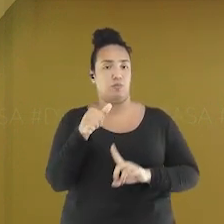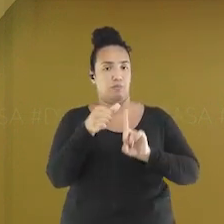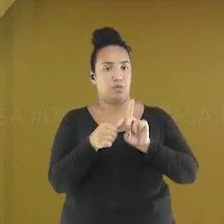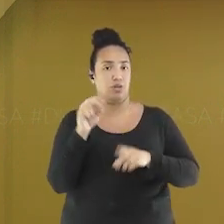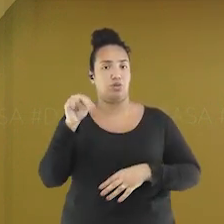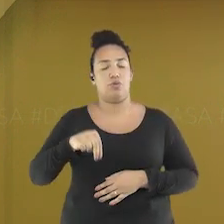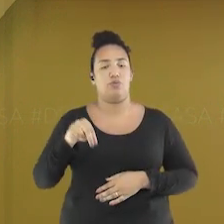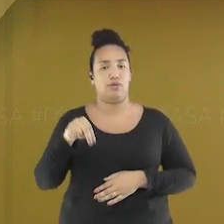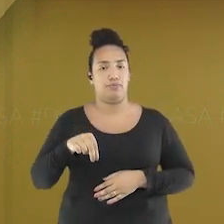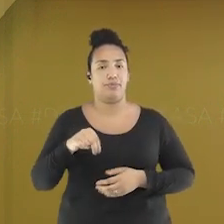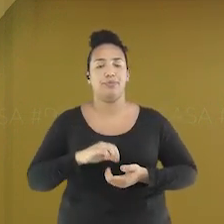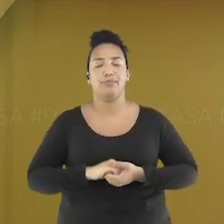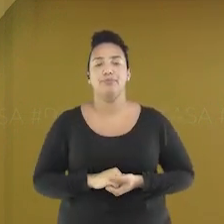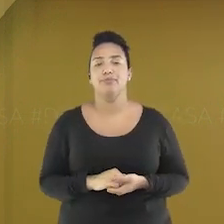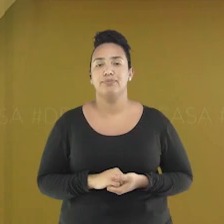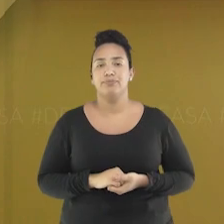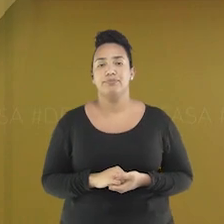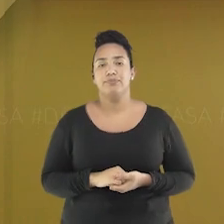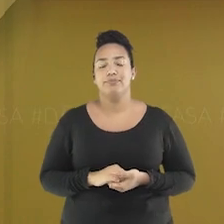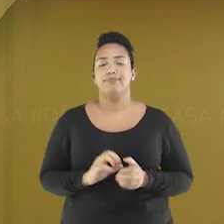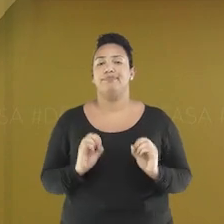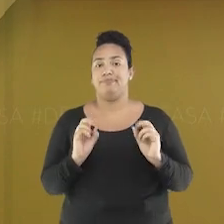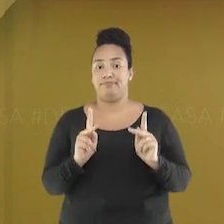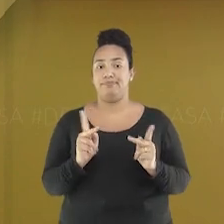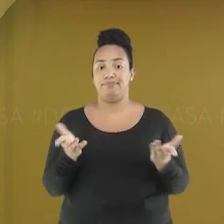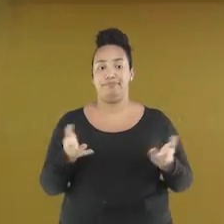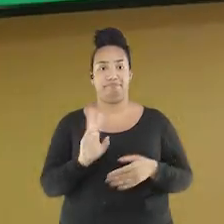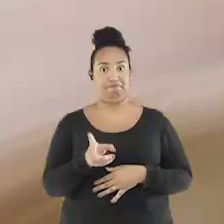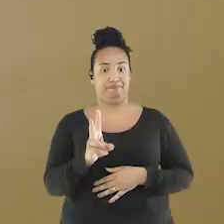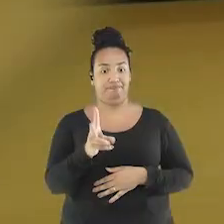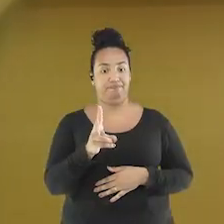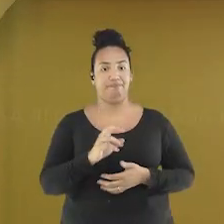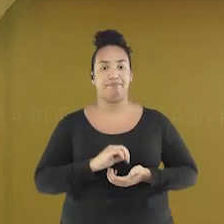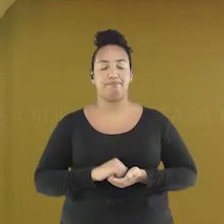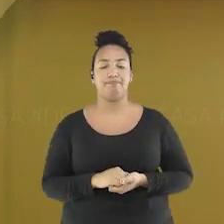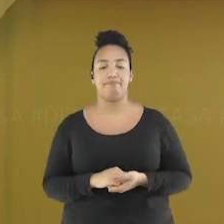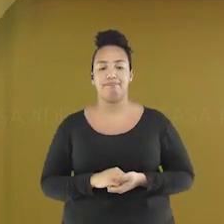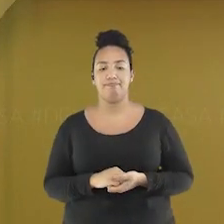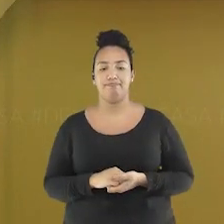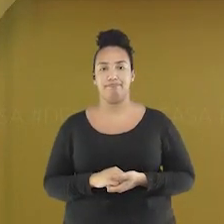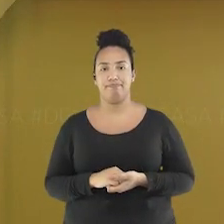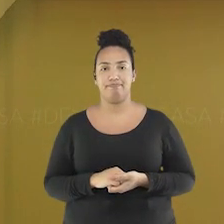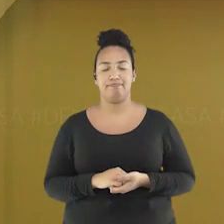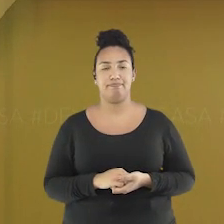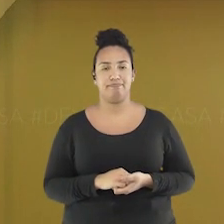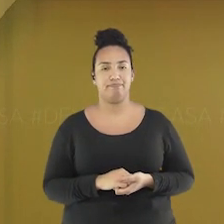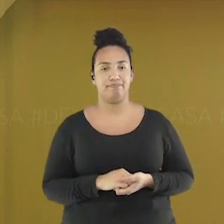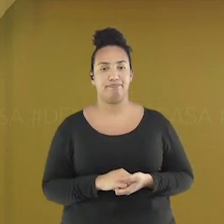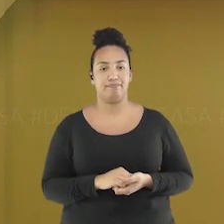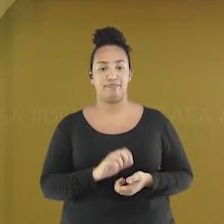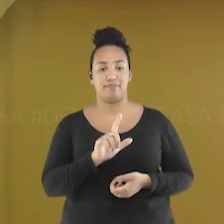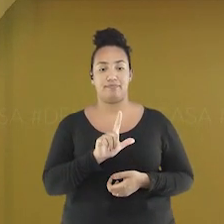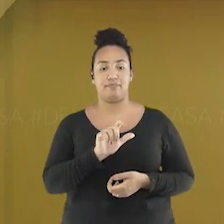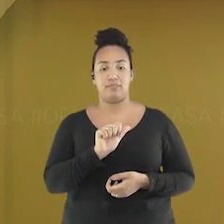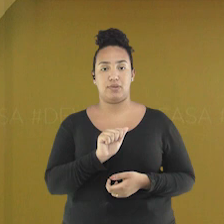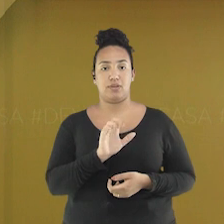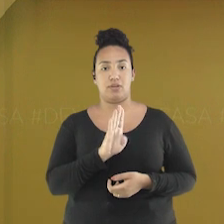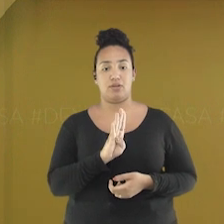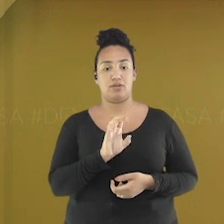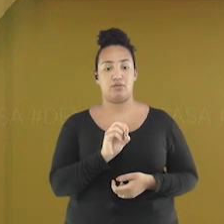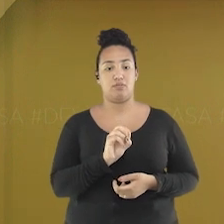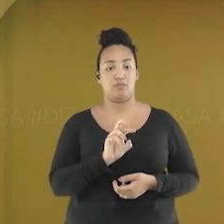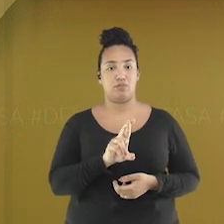última quinta-feira de novembro. Muito bem, vamos continuar. Labor Day. A tradução literal é Dia